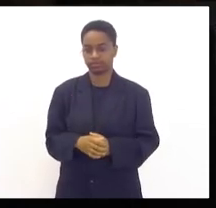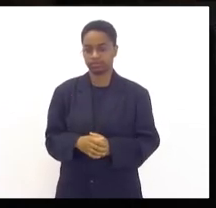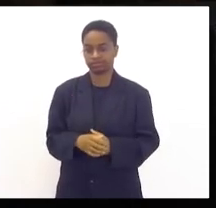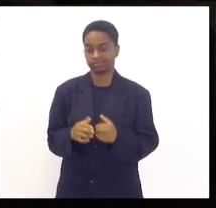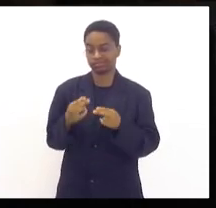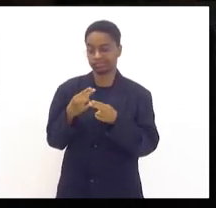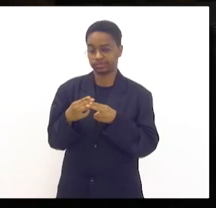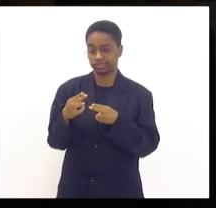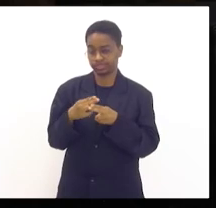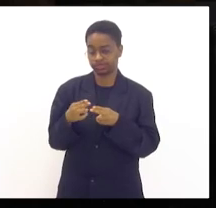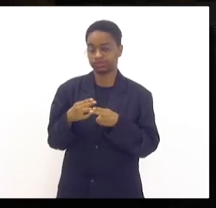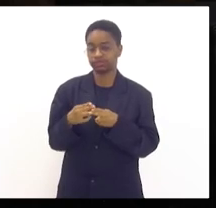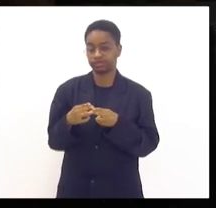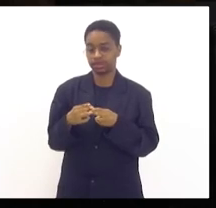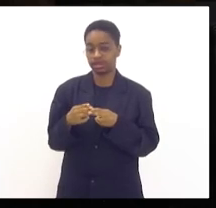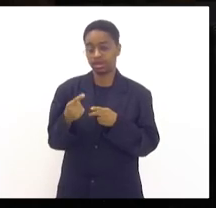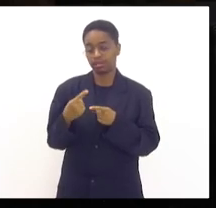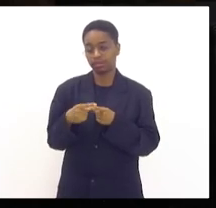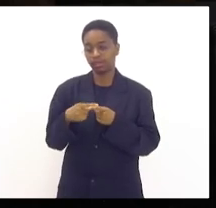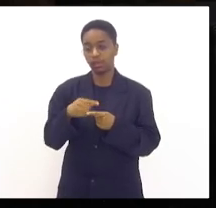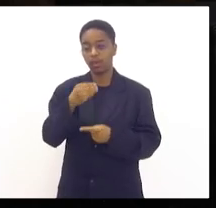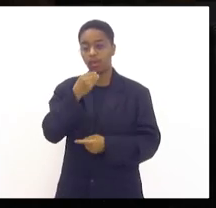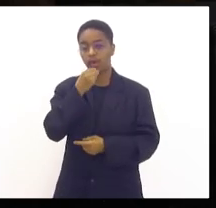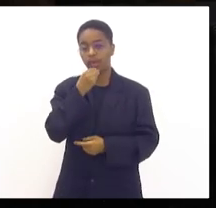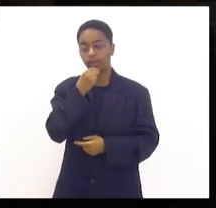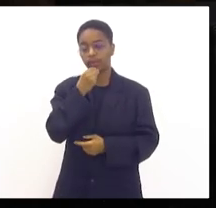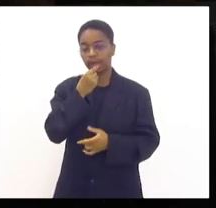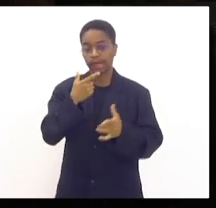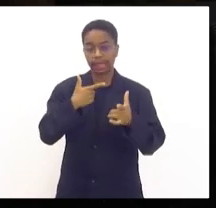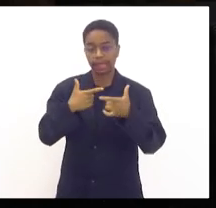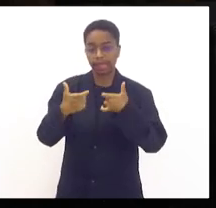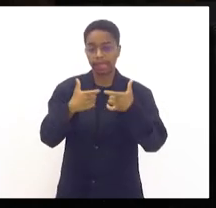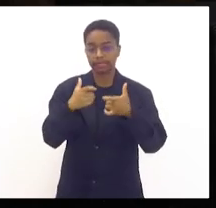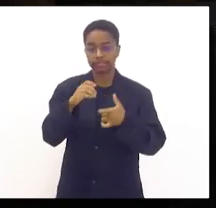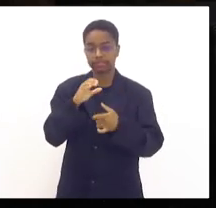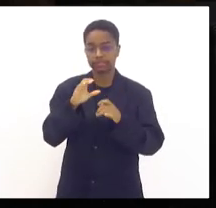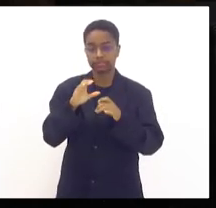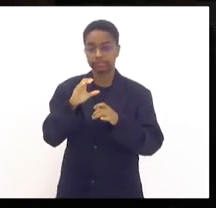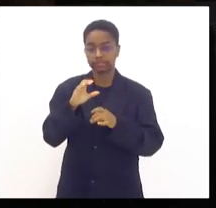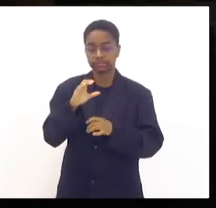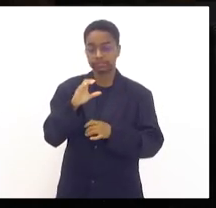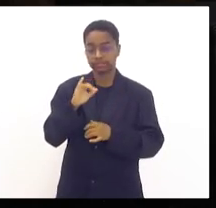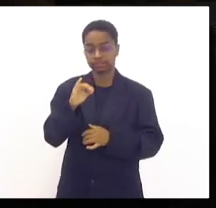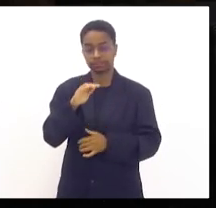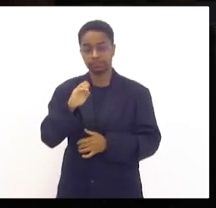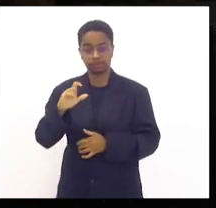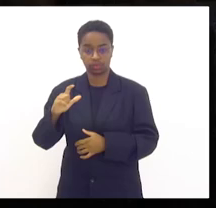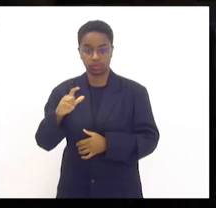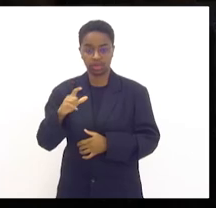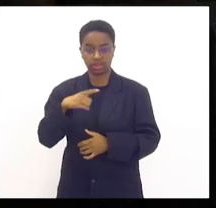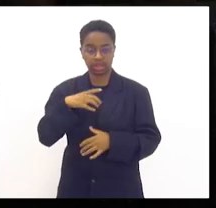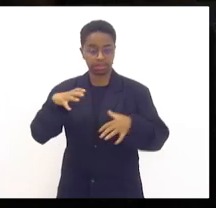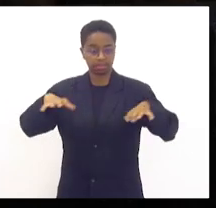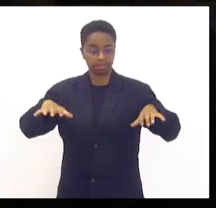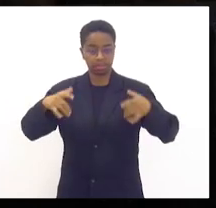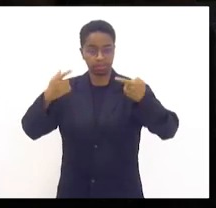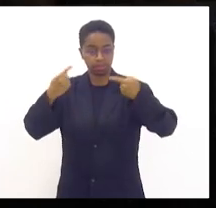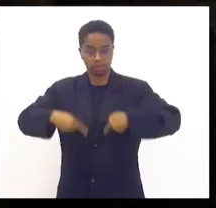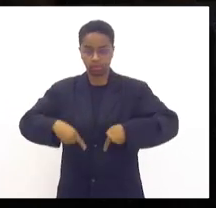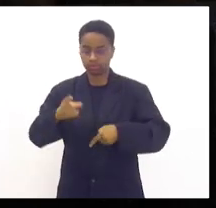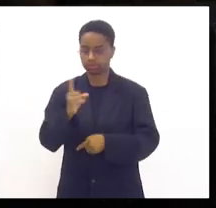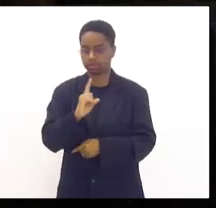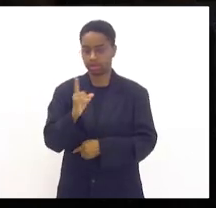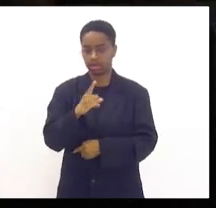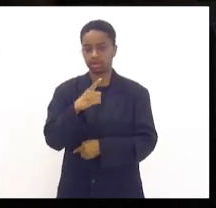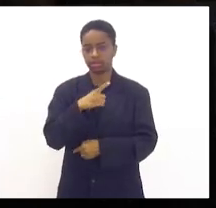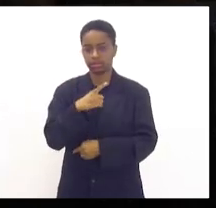disfarçada. Porque claramente não há guerra civil no sentido que haja dois lados em combate. Existem